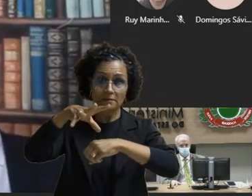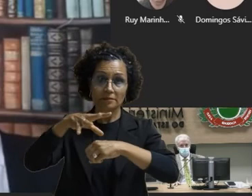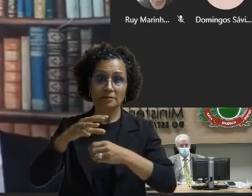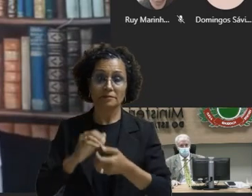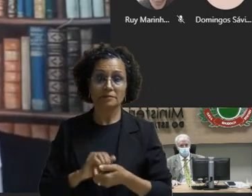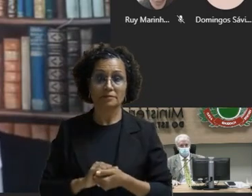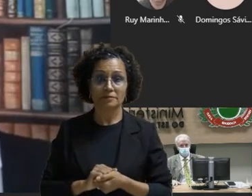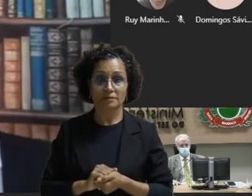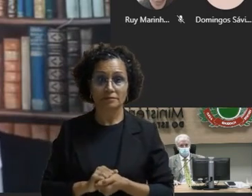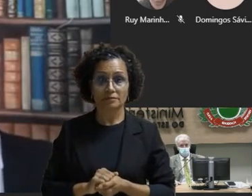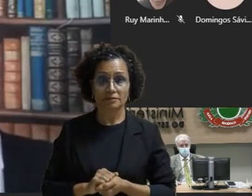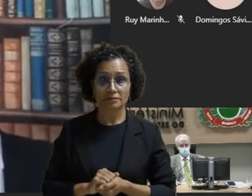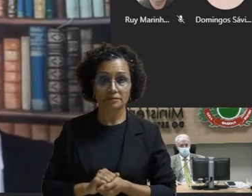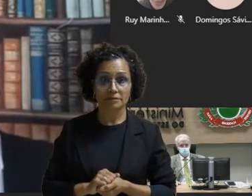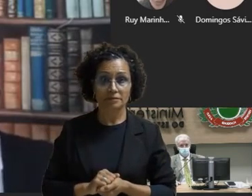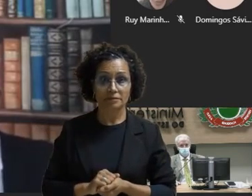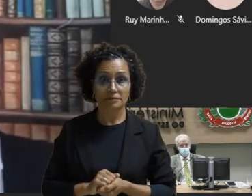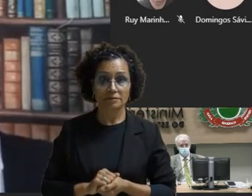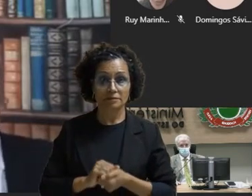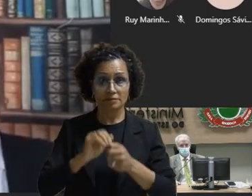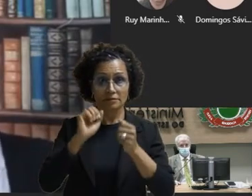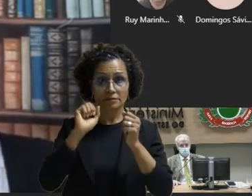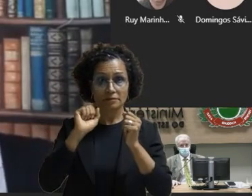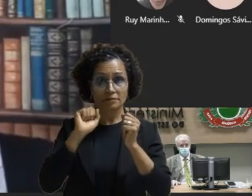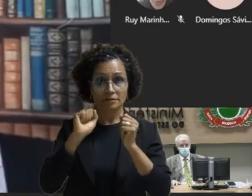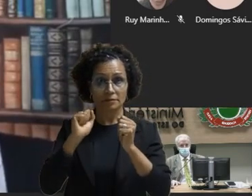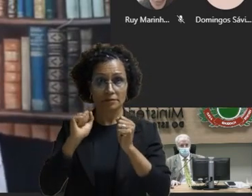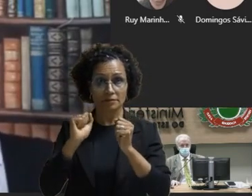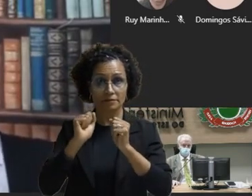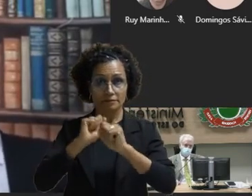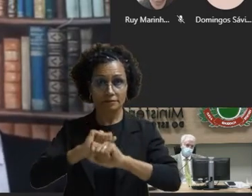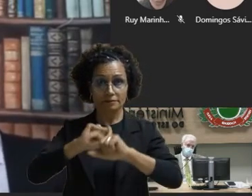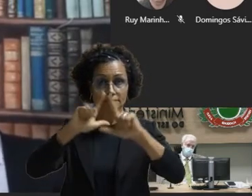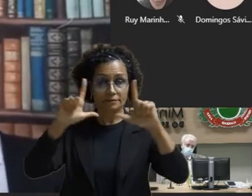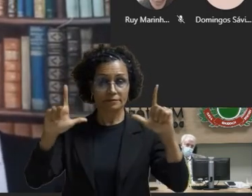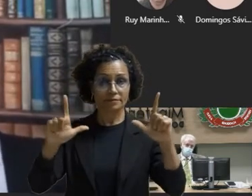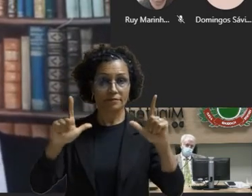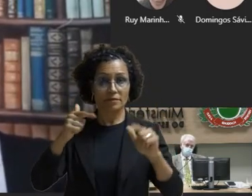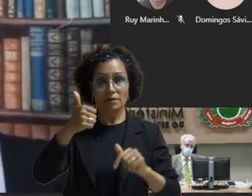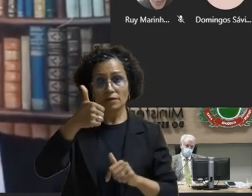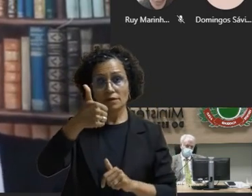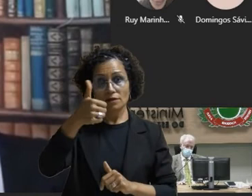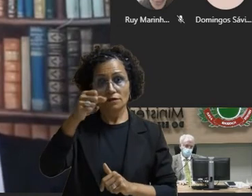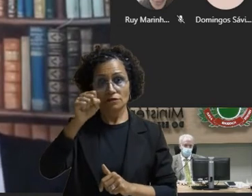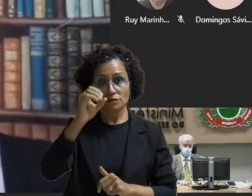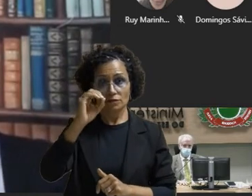Pode colocar na tela, Érica, o 1804?